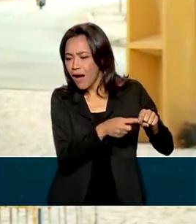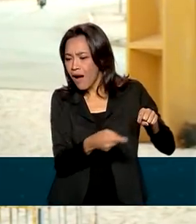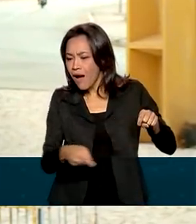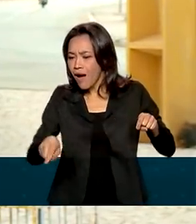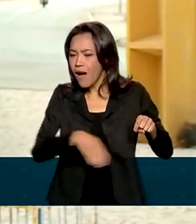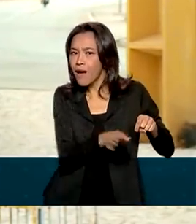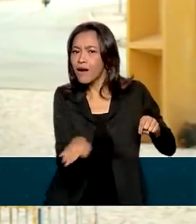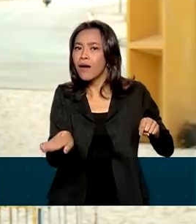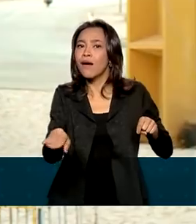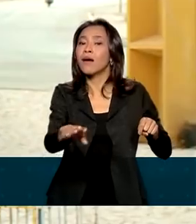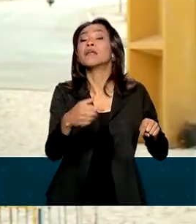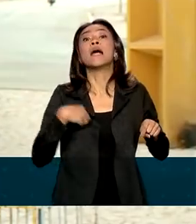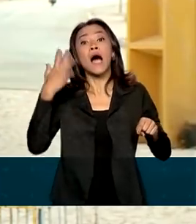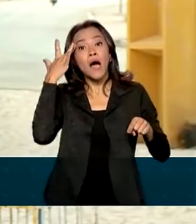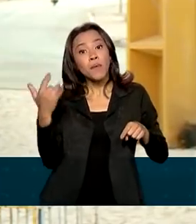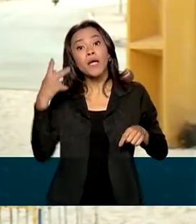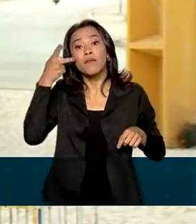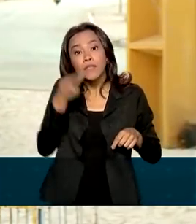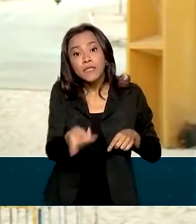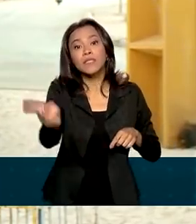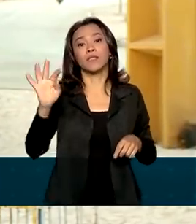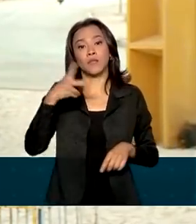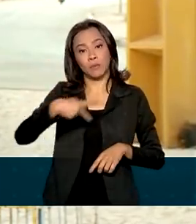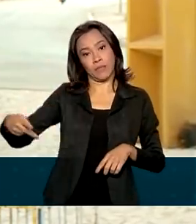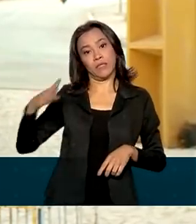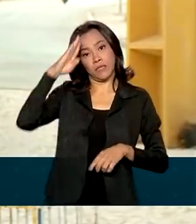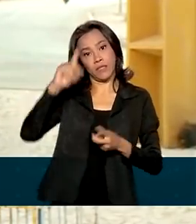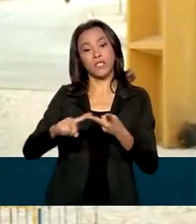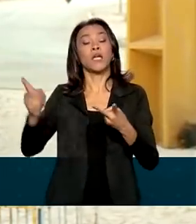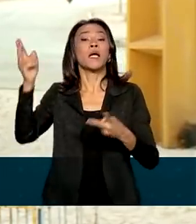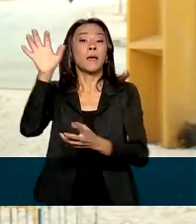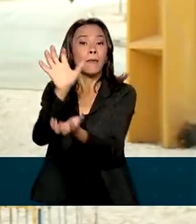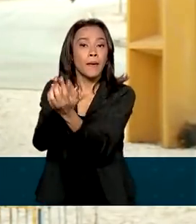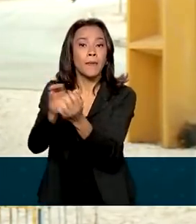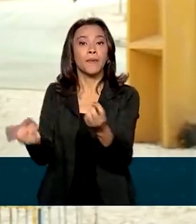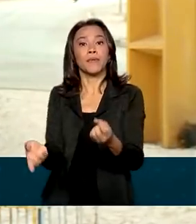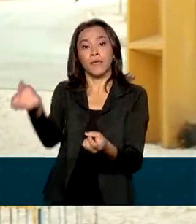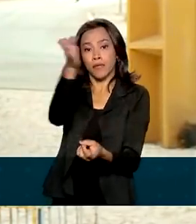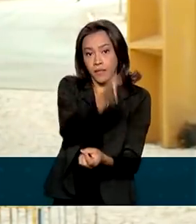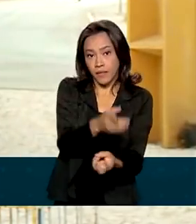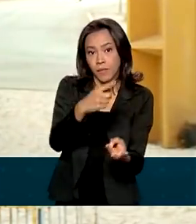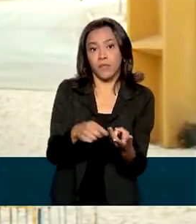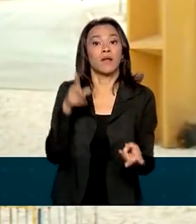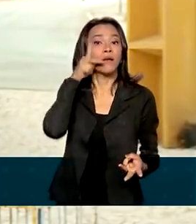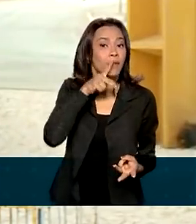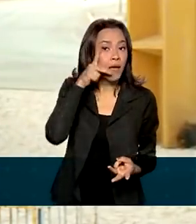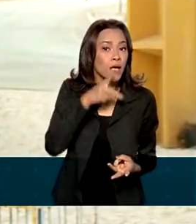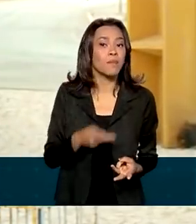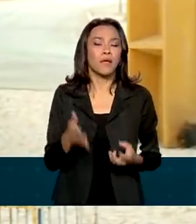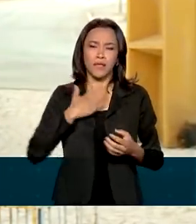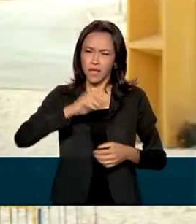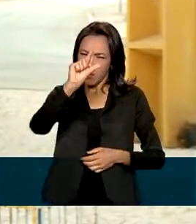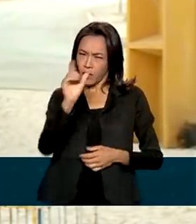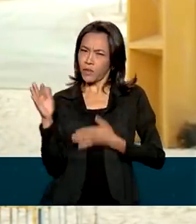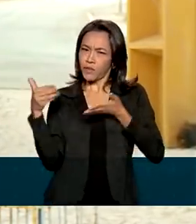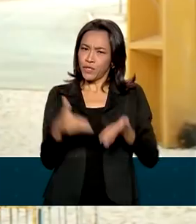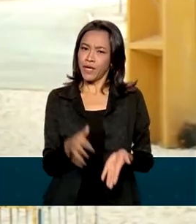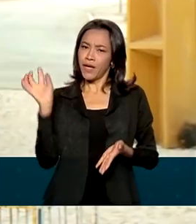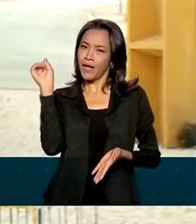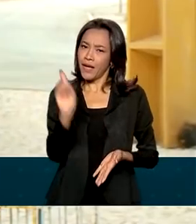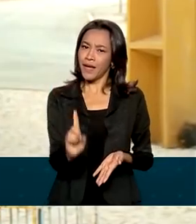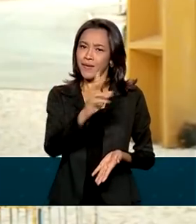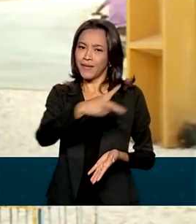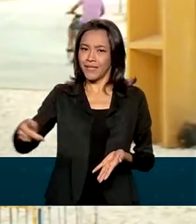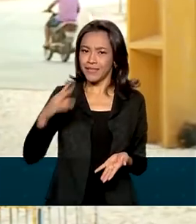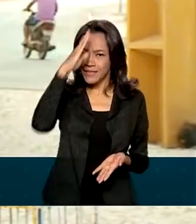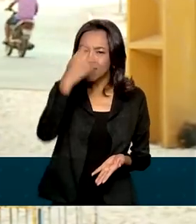está prevista amanhã visita do presidente a Pernambuco e também a Paraíba e daqui a pouquinho ele vai estar aqui em Russas no Ceará e você pode conferir